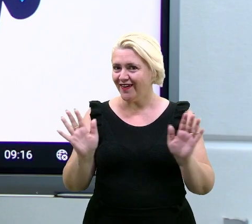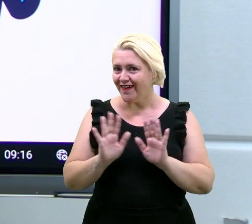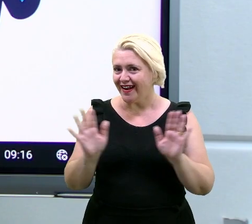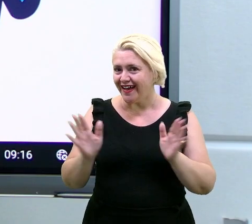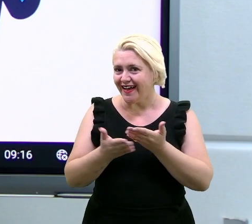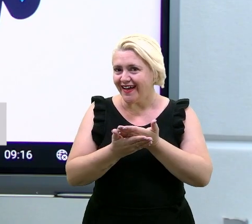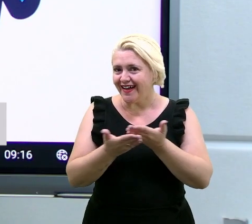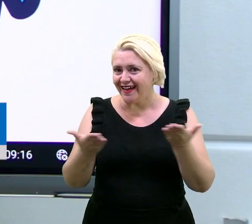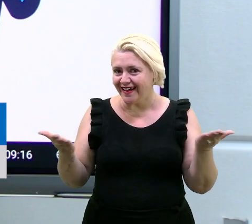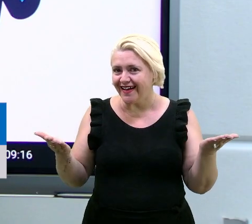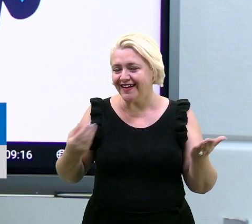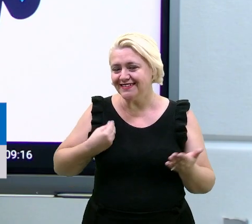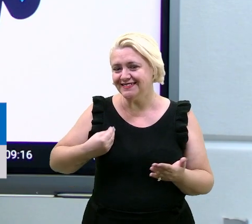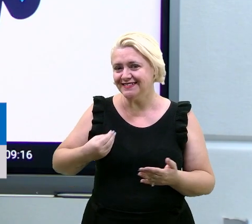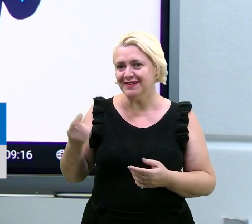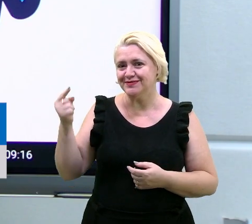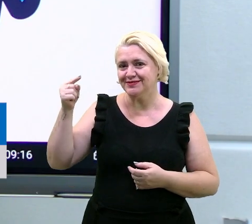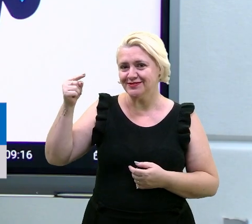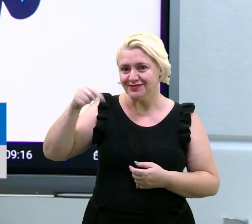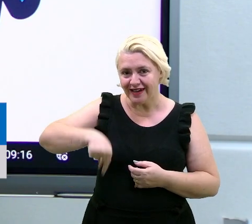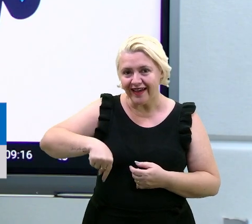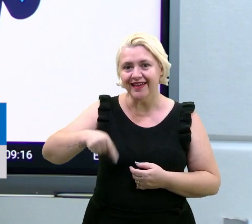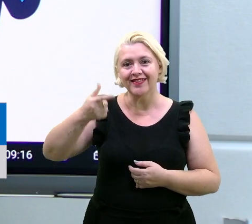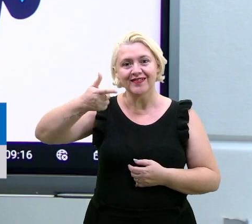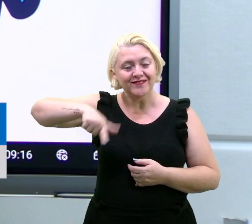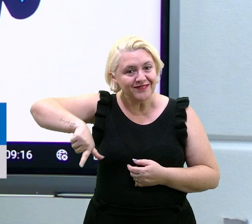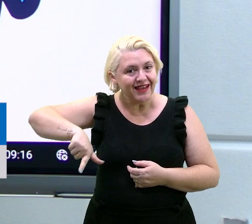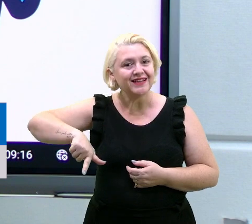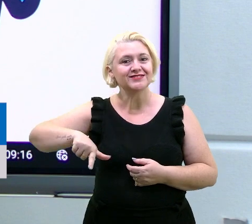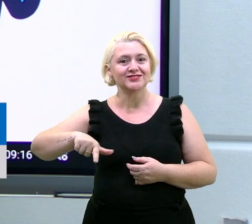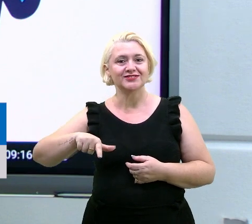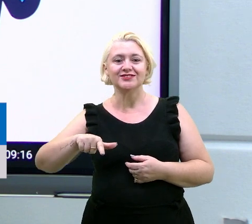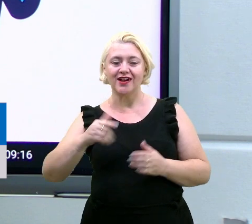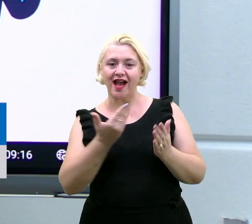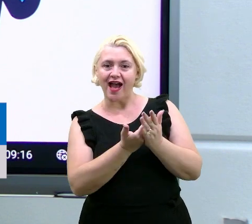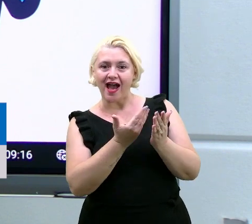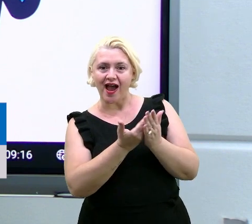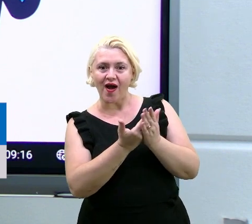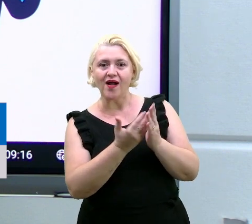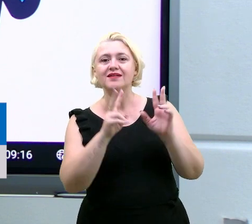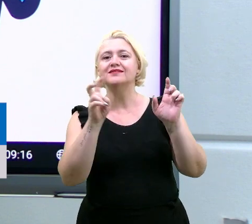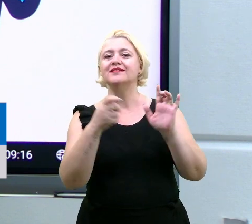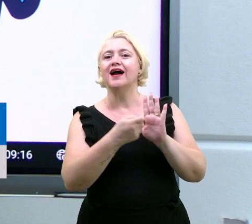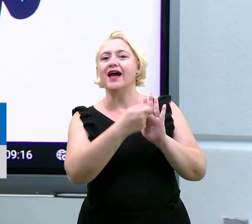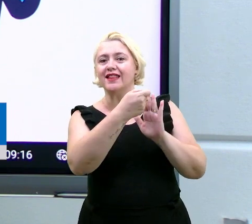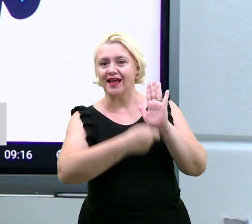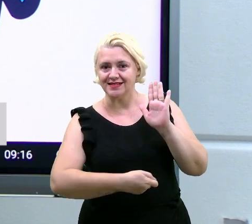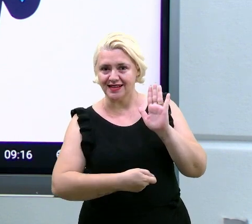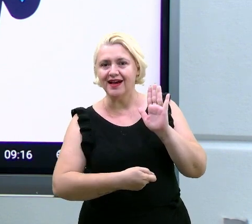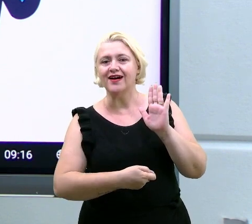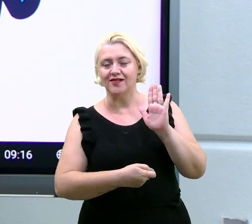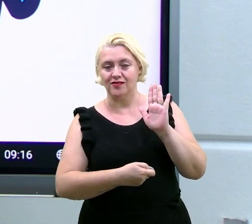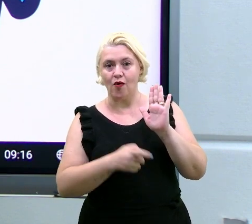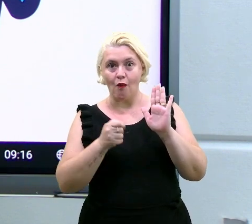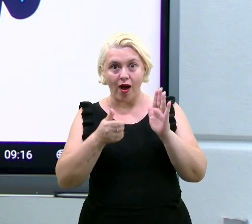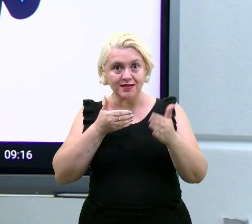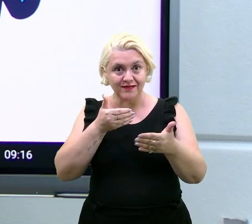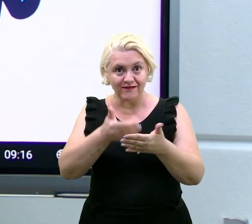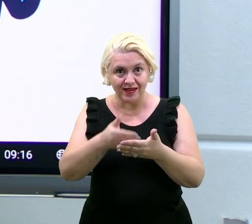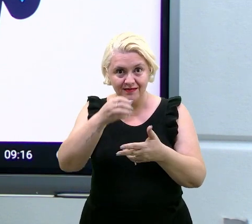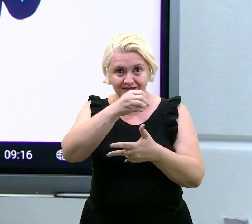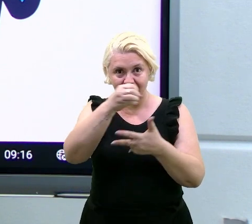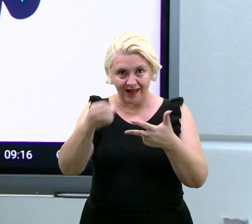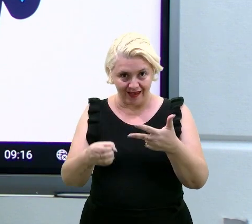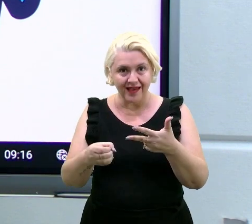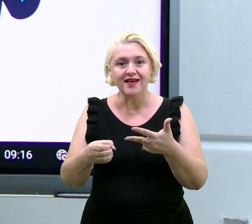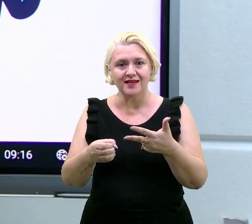Olá pessoal estamos de volta aqui com a nossa aula de redação nessa reta final muito importante